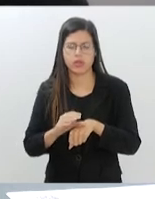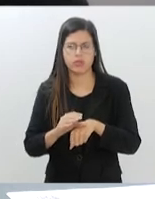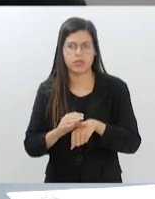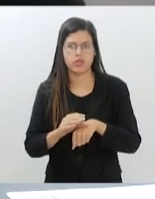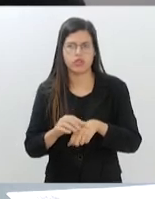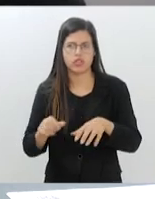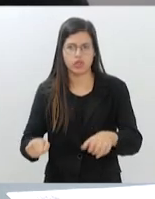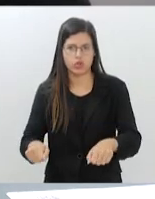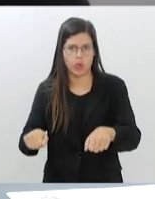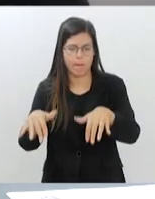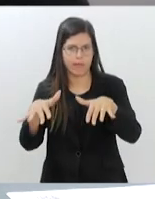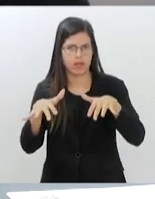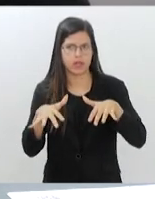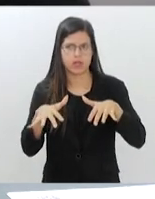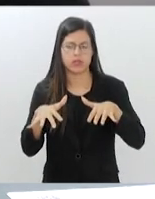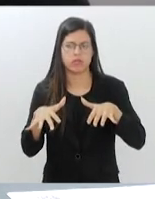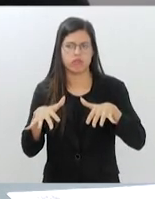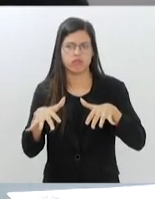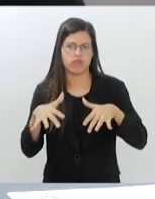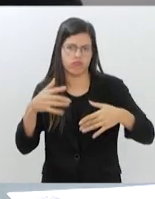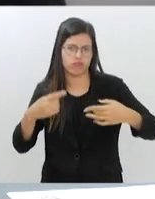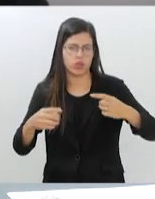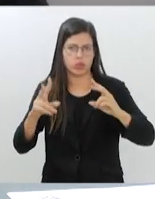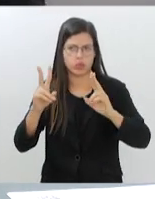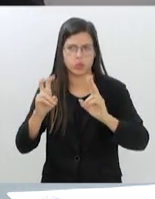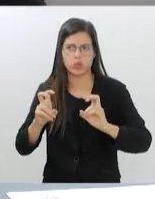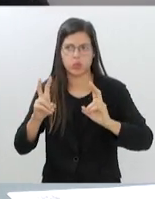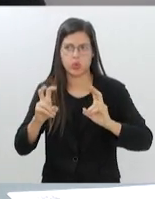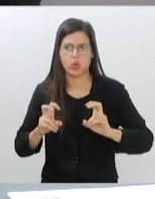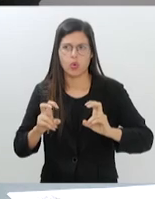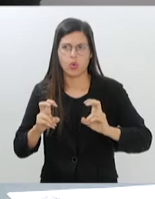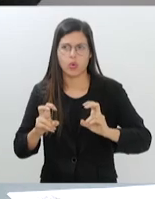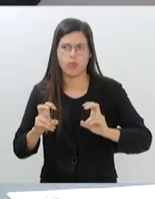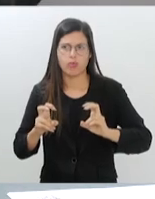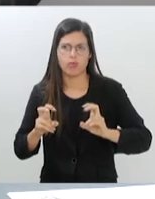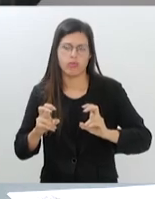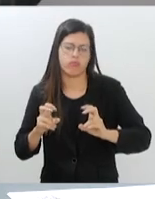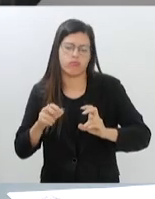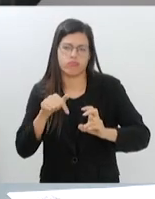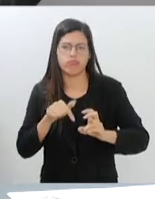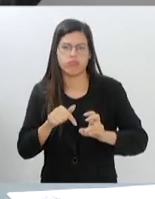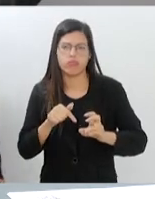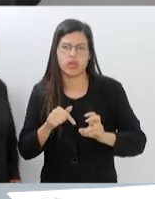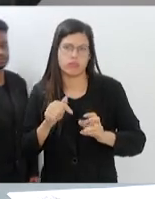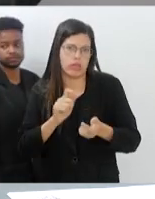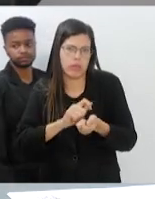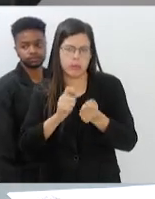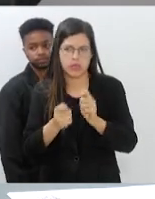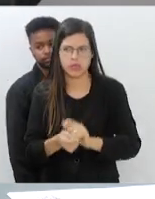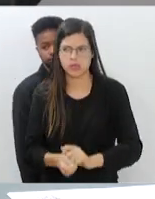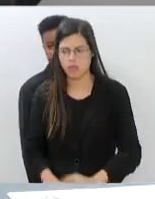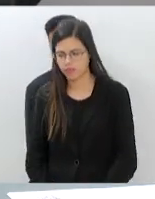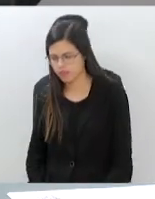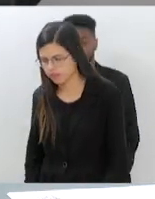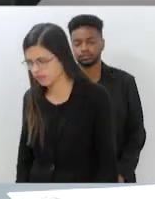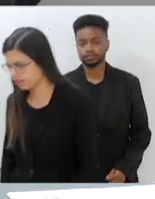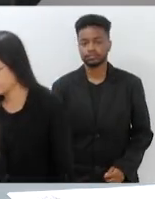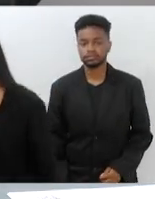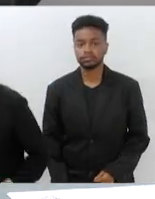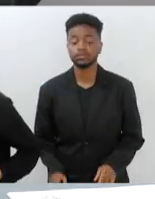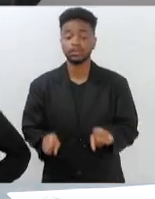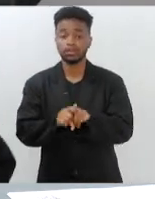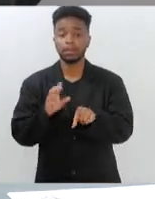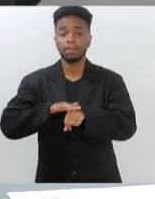no plenário sobre sobre esses esses contornos e mais grave eu vinha para